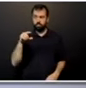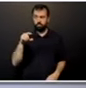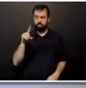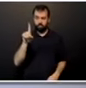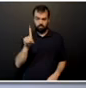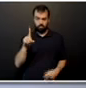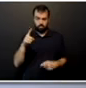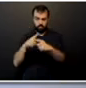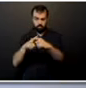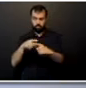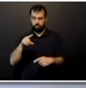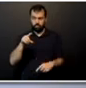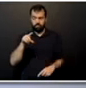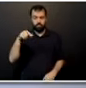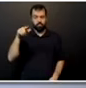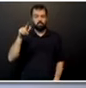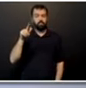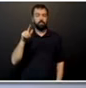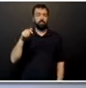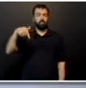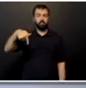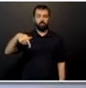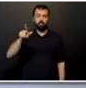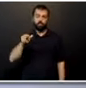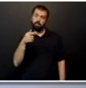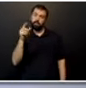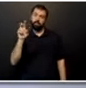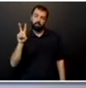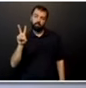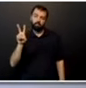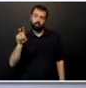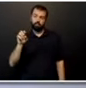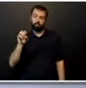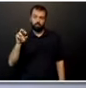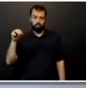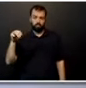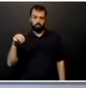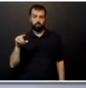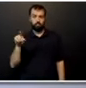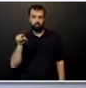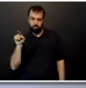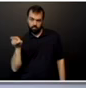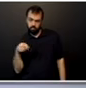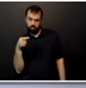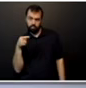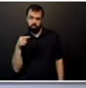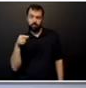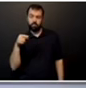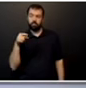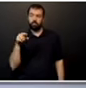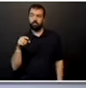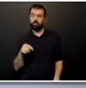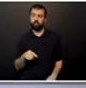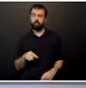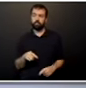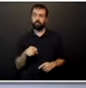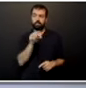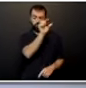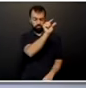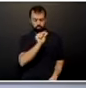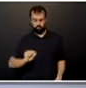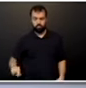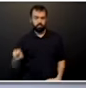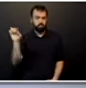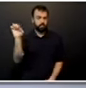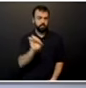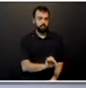e o 3,6 que está multiplicando passo do outro lado dividindo operação inversa da multiplicação preciso